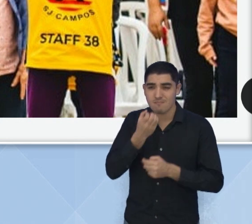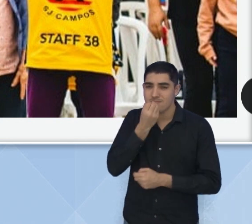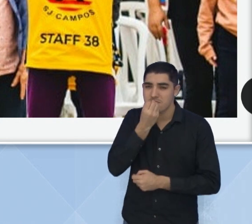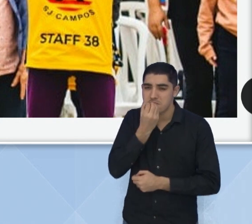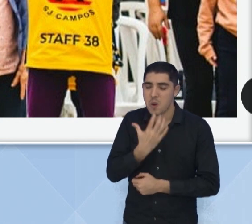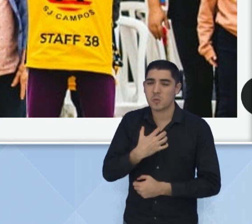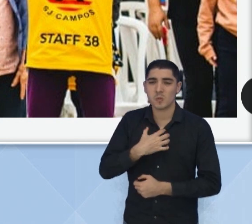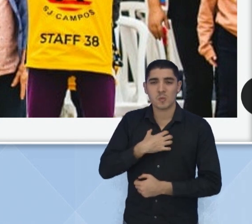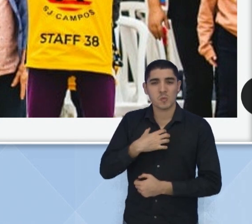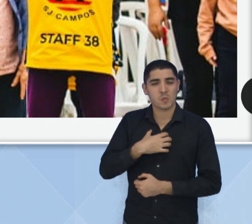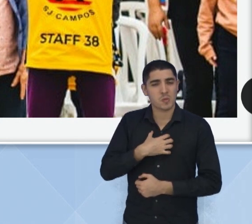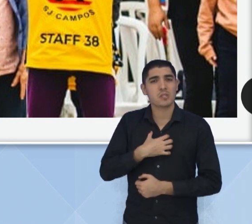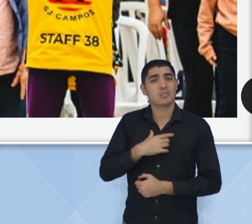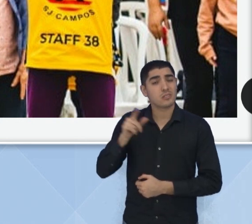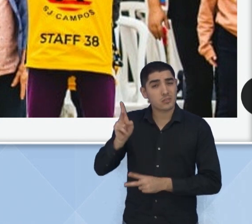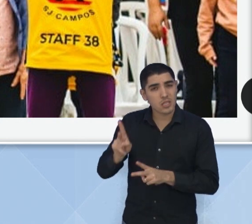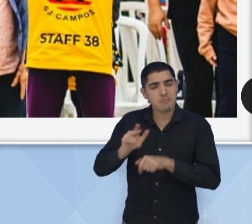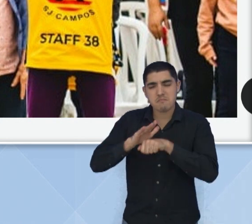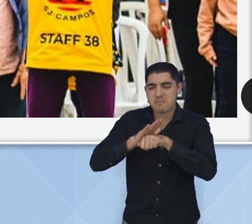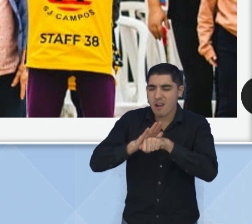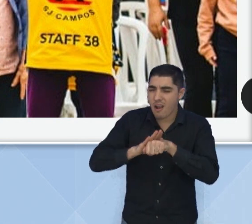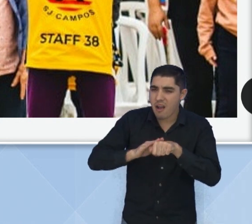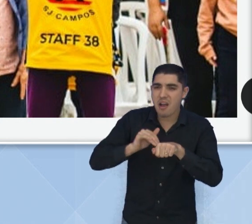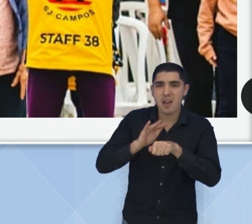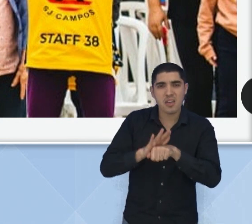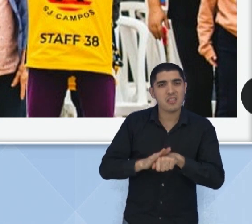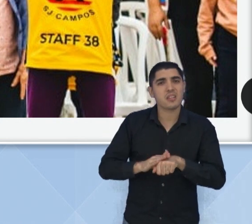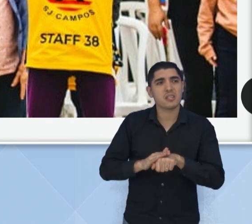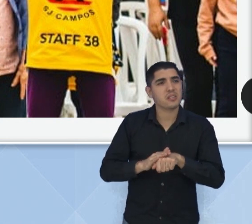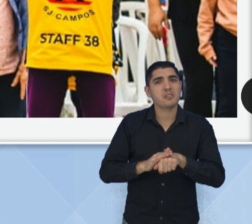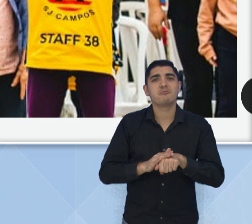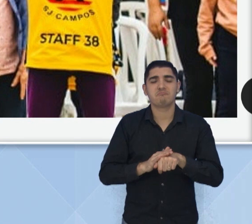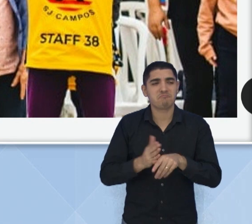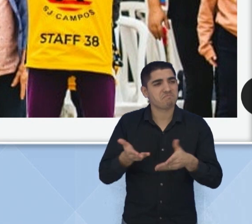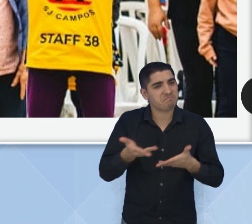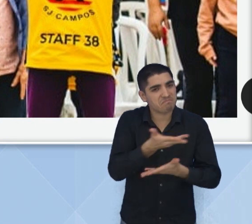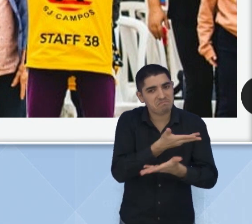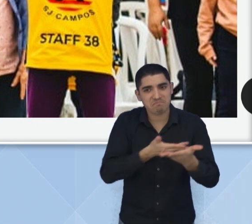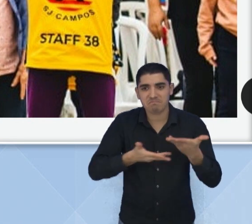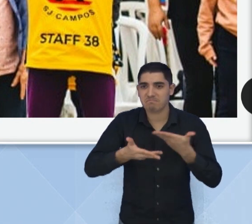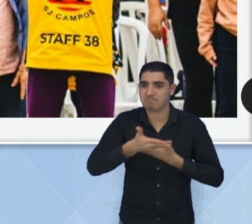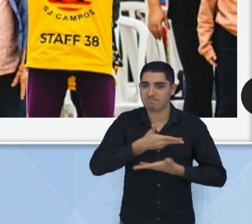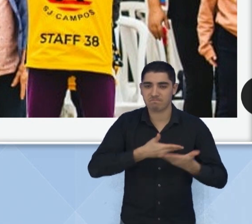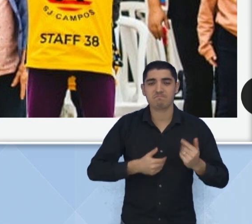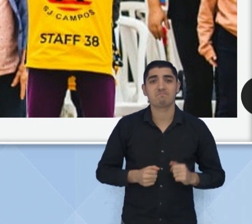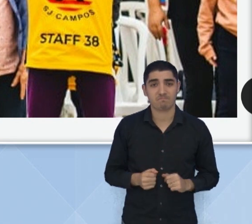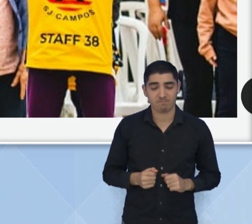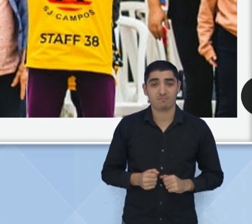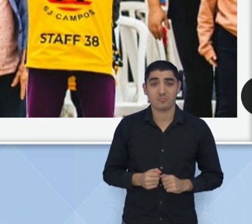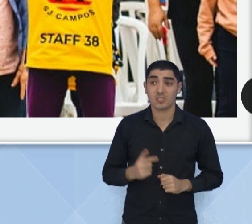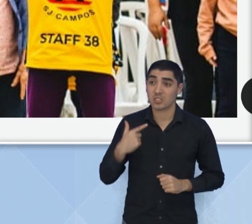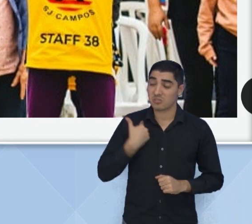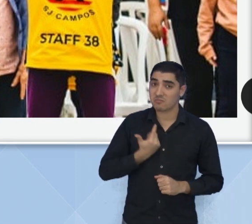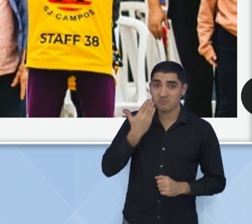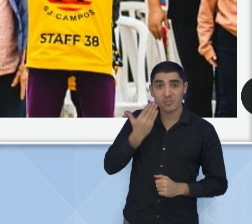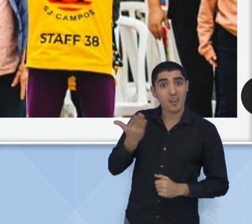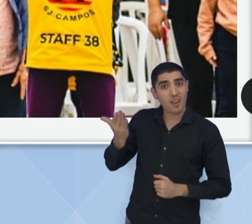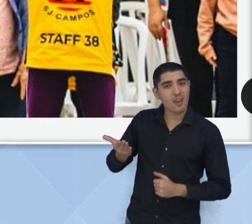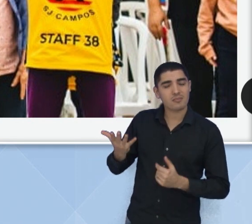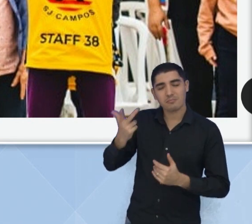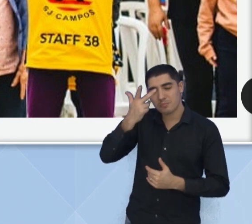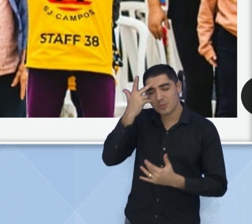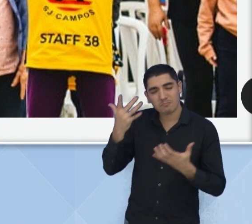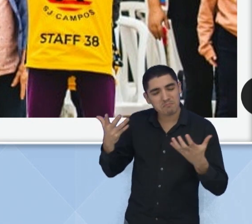e um carinho, né, com as pessoas, né, que transcende o nosso mundo.